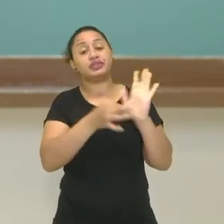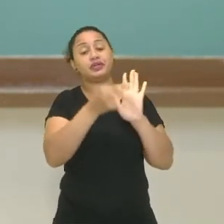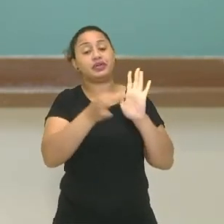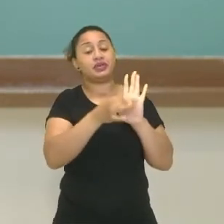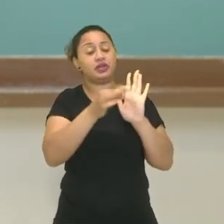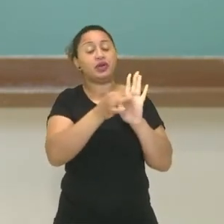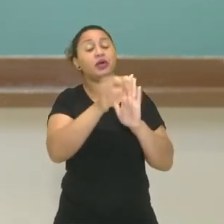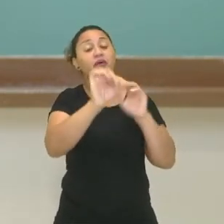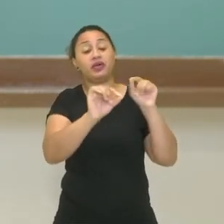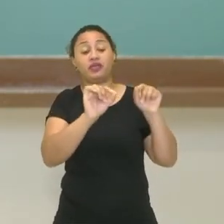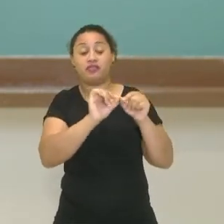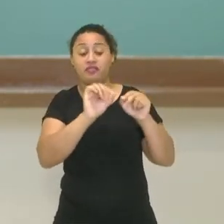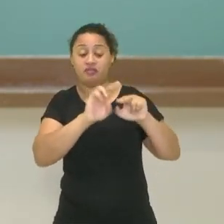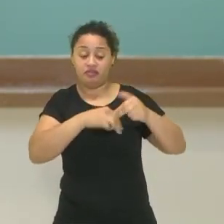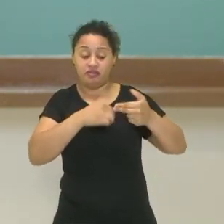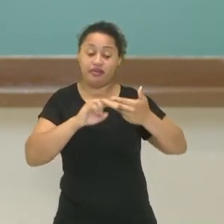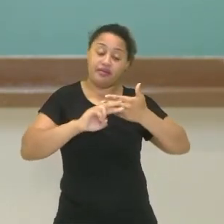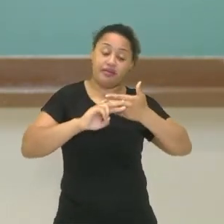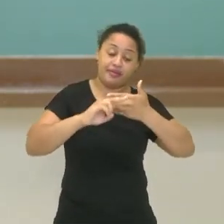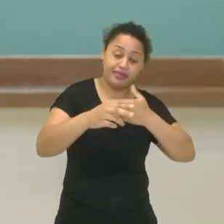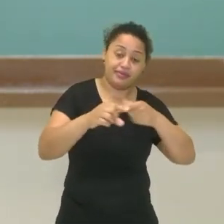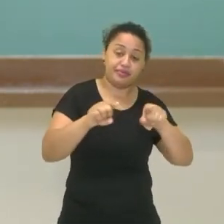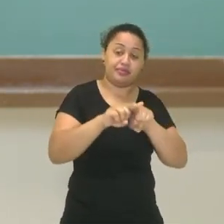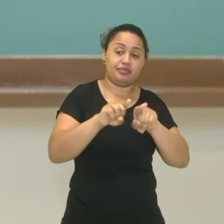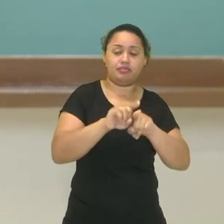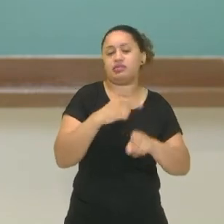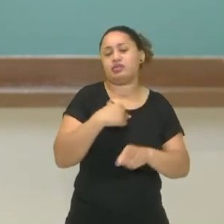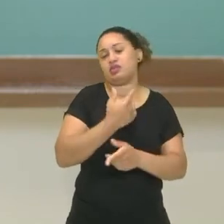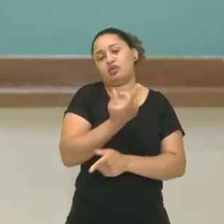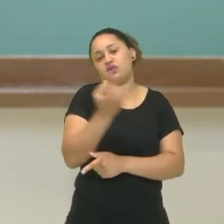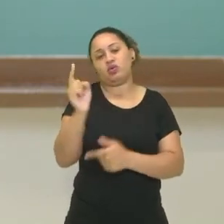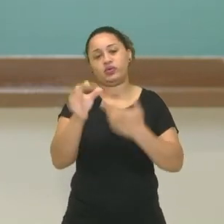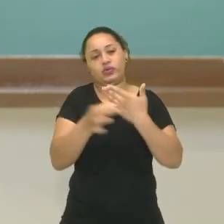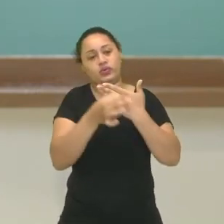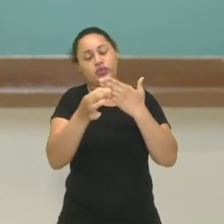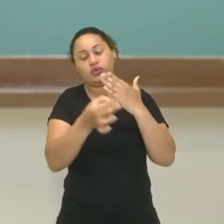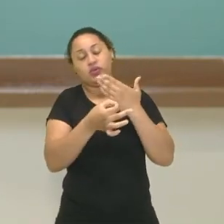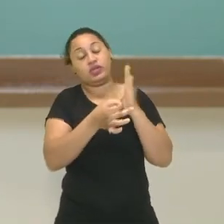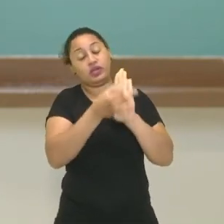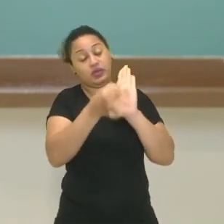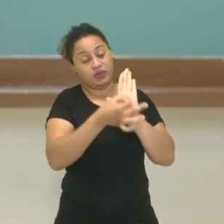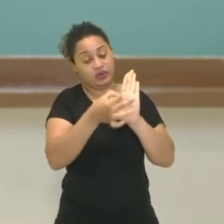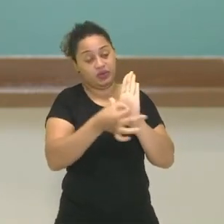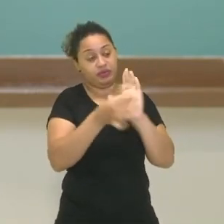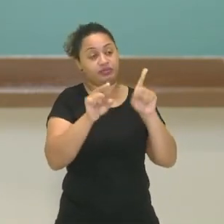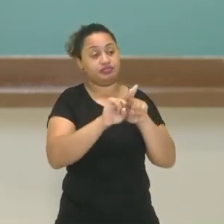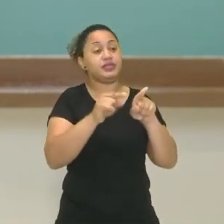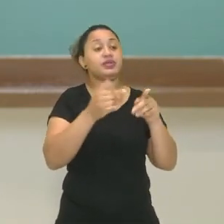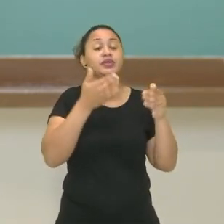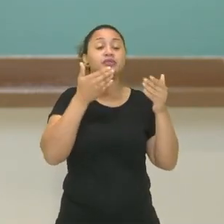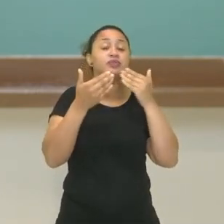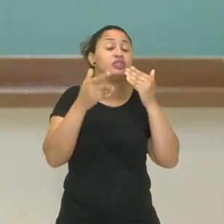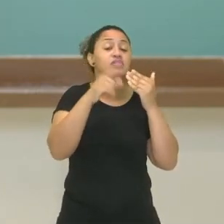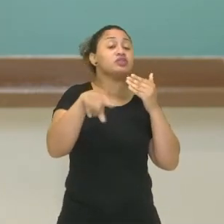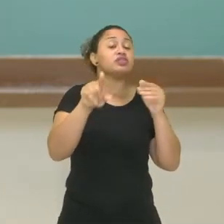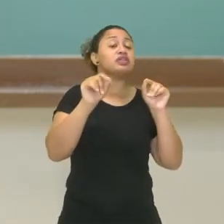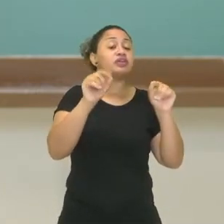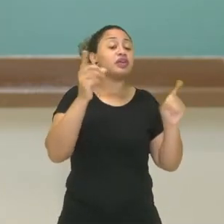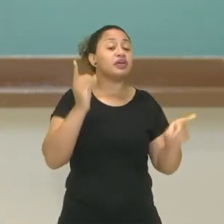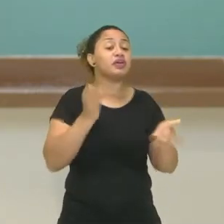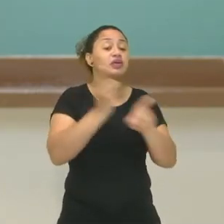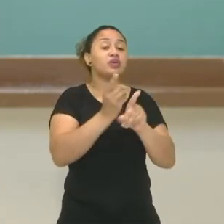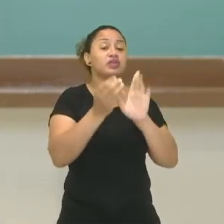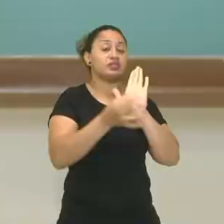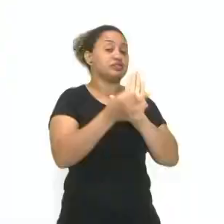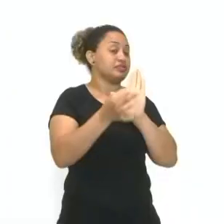consequência, dentre tantos outros argumentos possíveis. O que eu te pedi? Que você identificasse o argumento. Então, olha